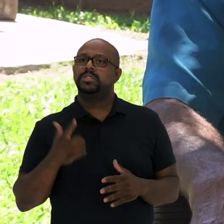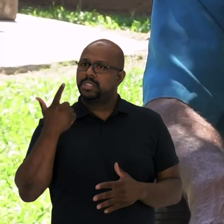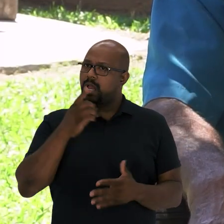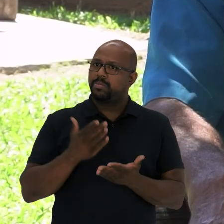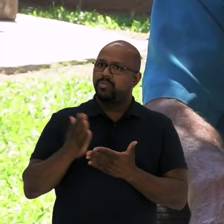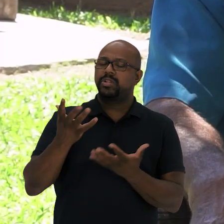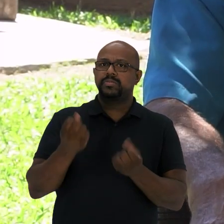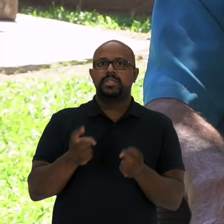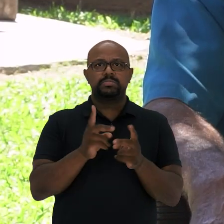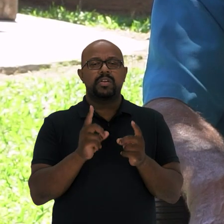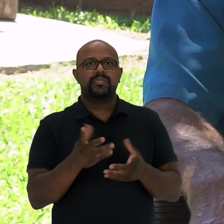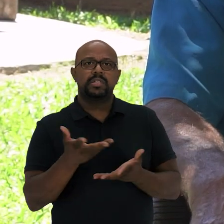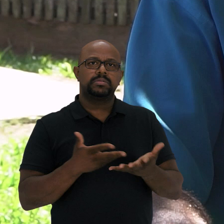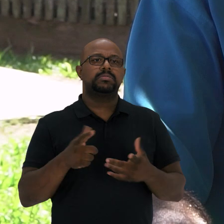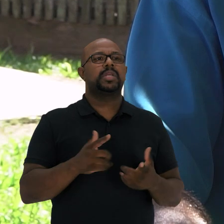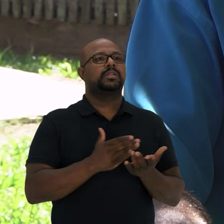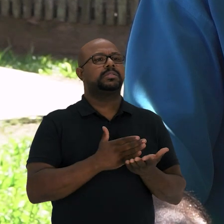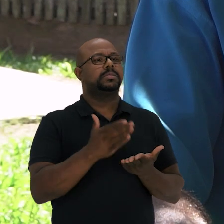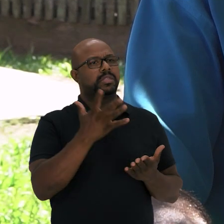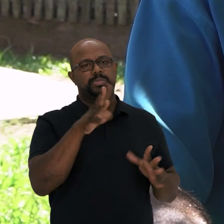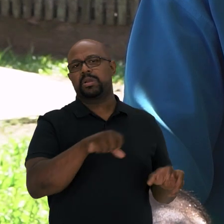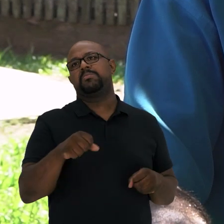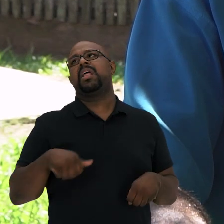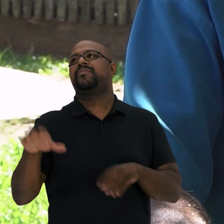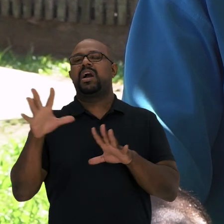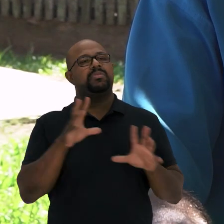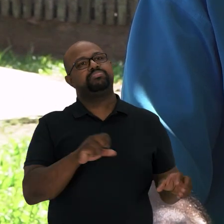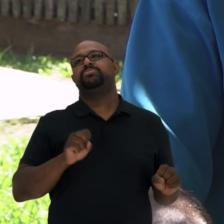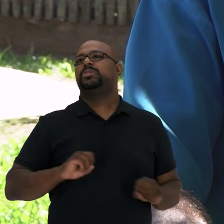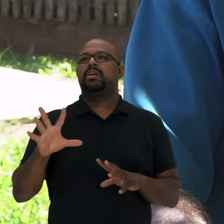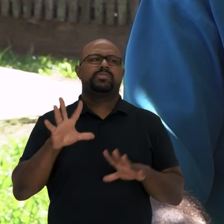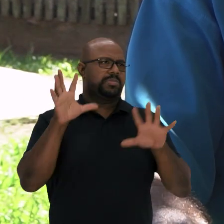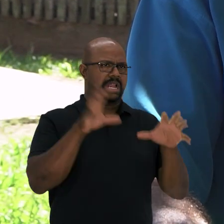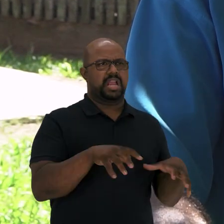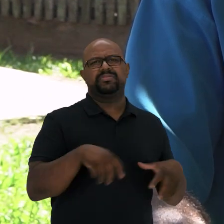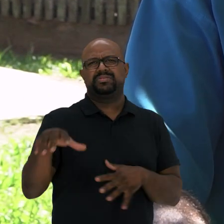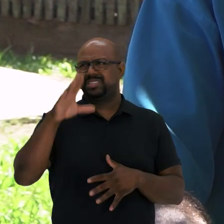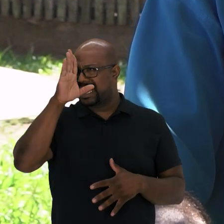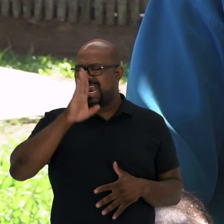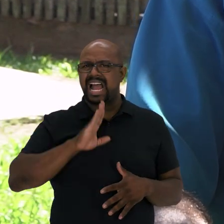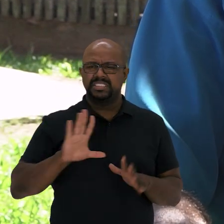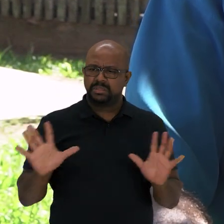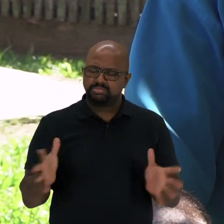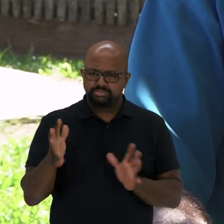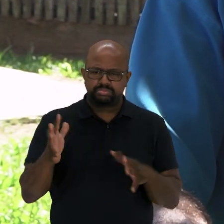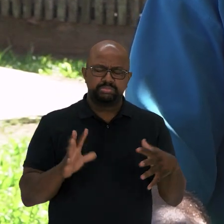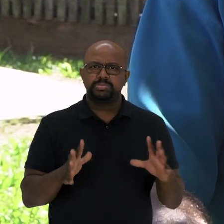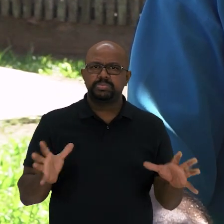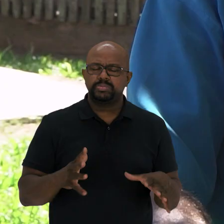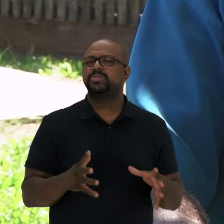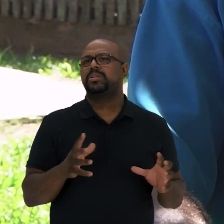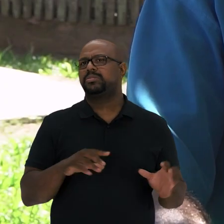e aprovou, teve aceitação no comércio. Mas no início, então, o pessoal levava, assim, né? Não, os primeiros caras eles carregavam de graça aí, cara. Juntavam